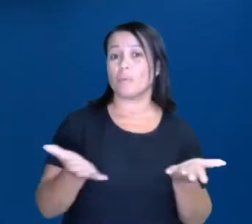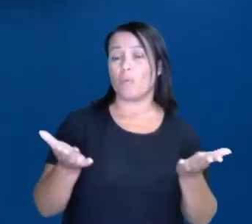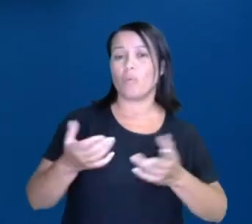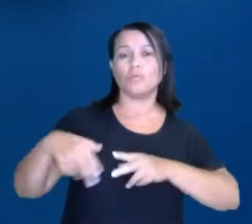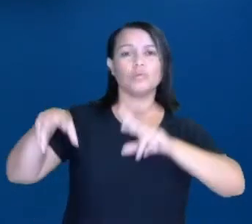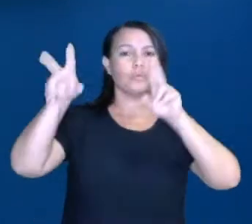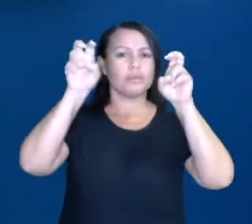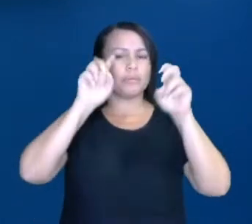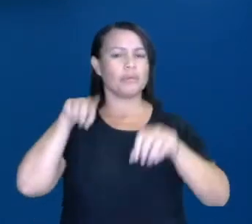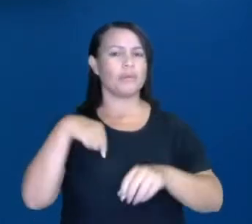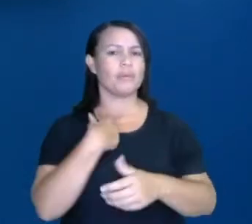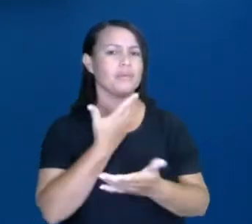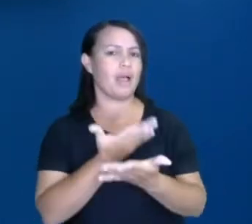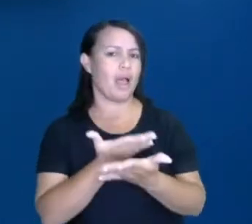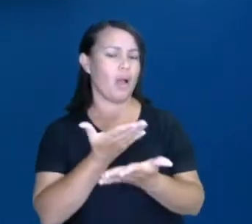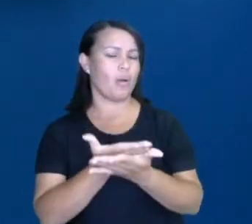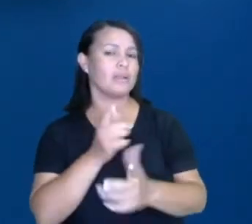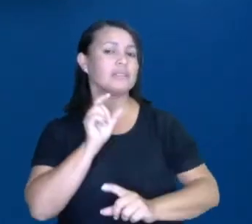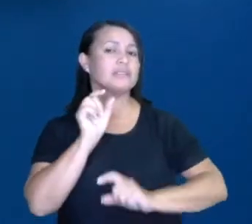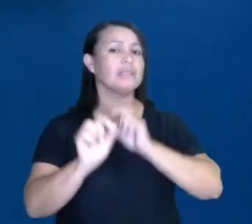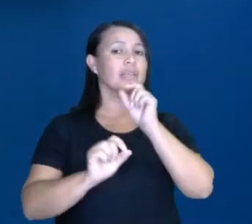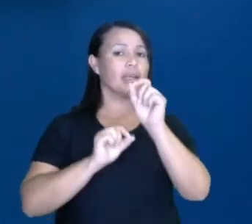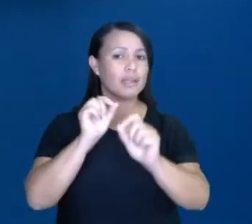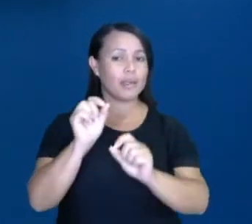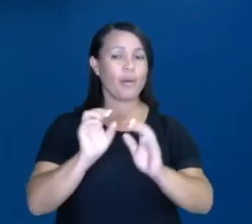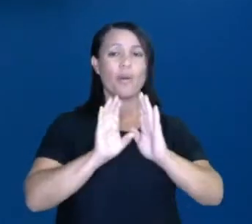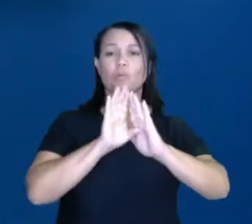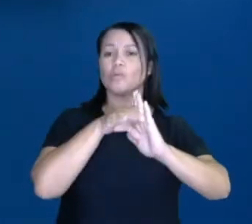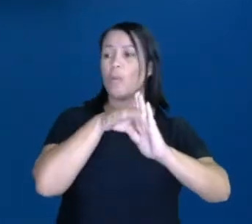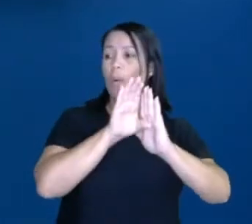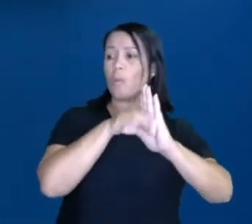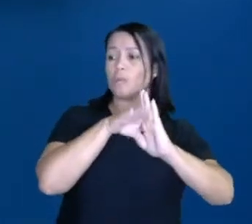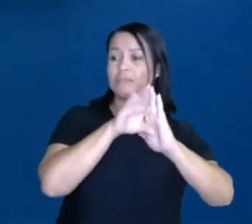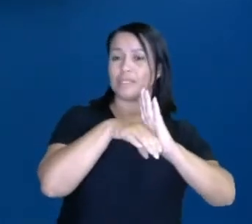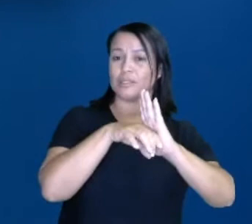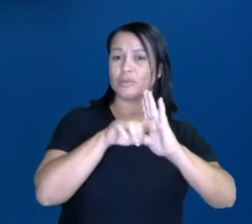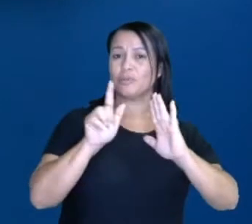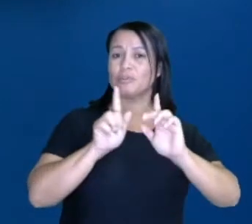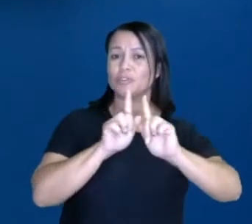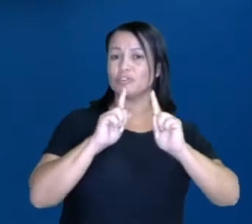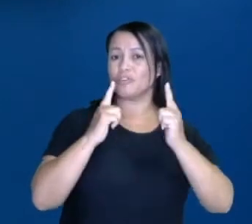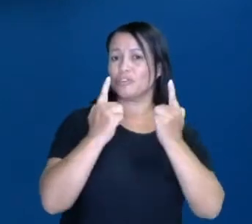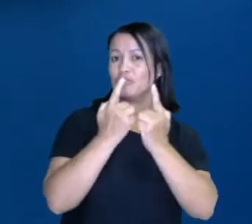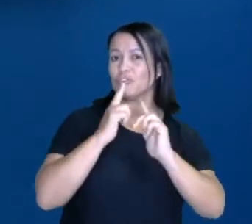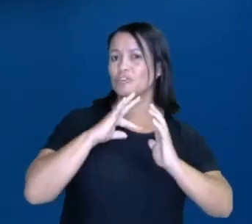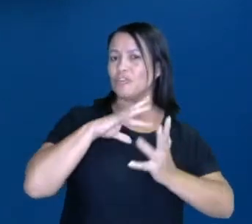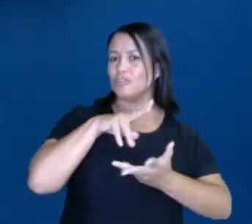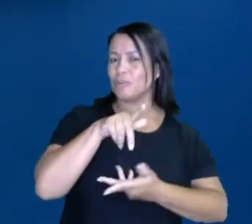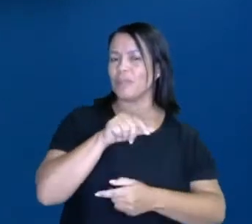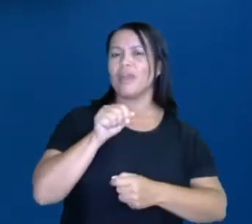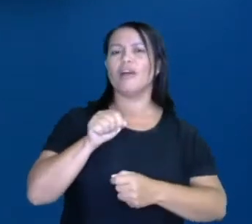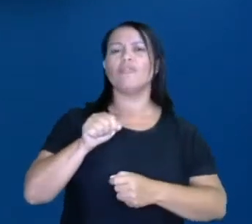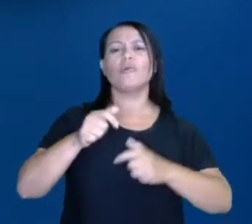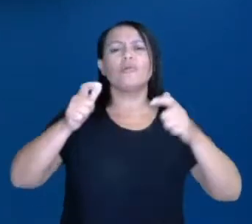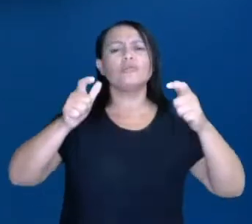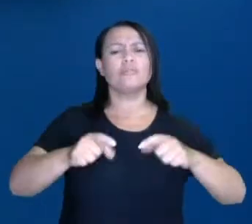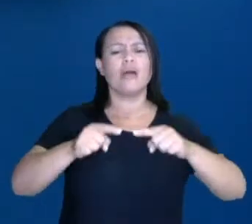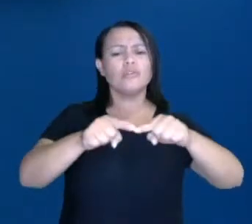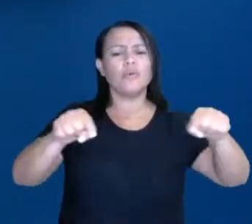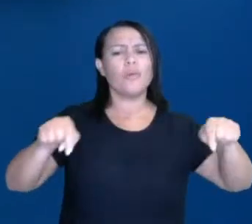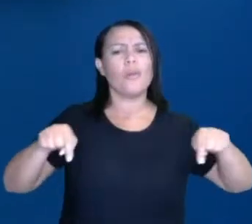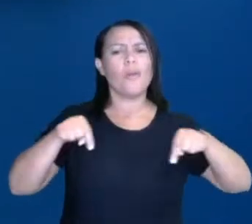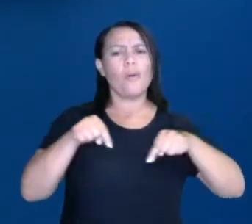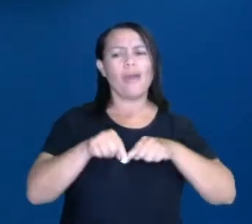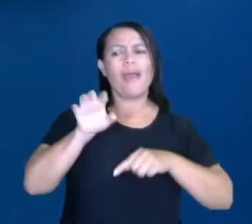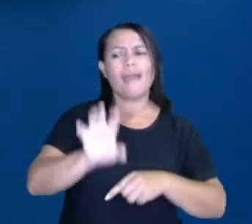o conteúdo da nossa aula será conceitos geográficos: espaço, lugar,